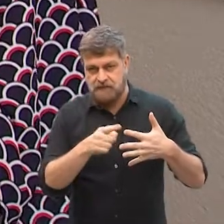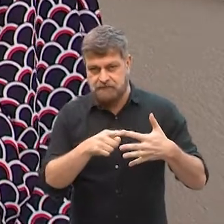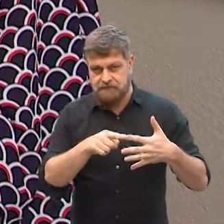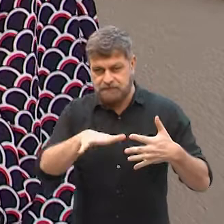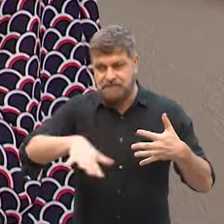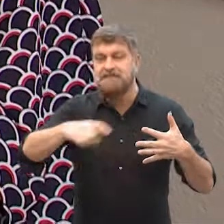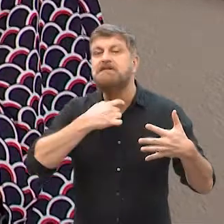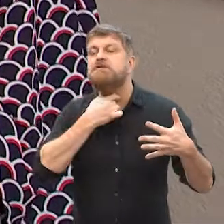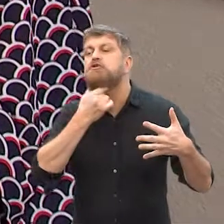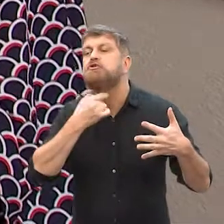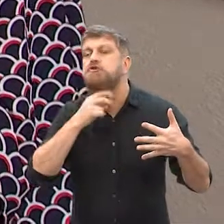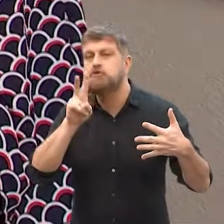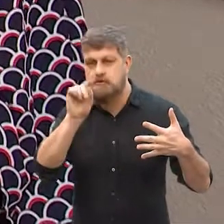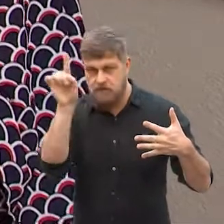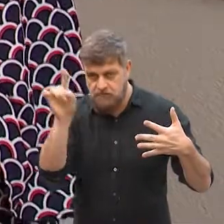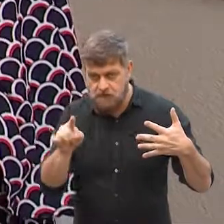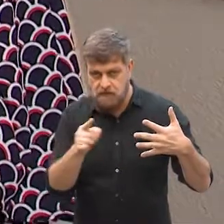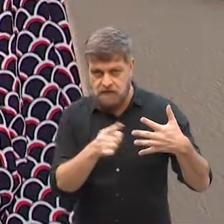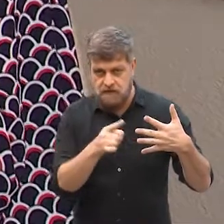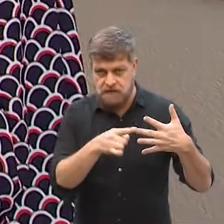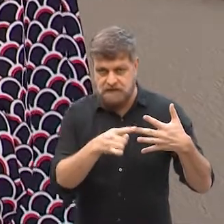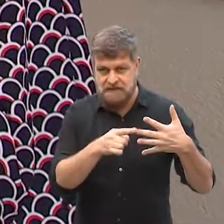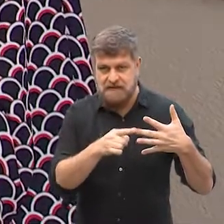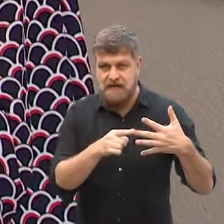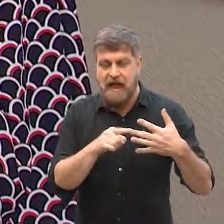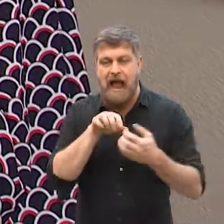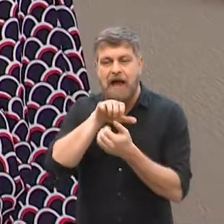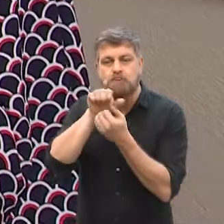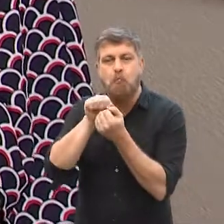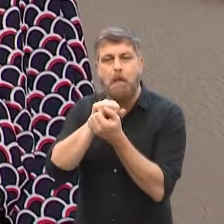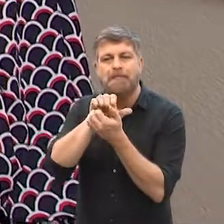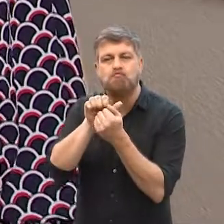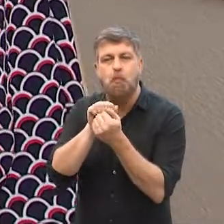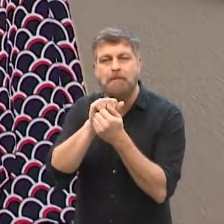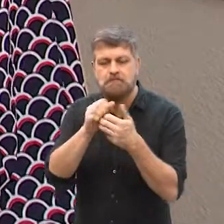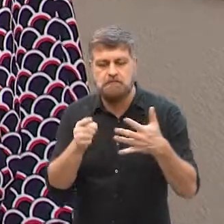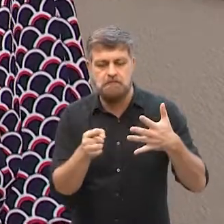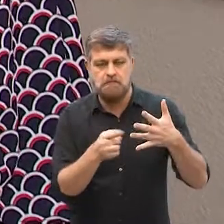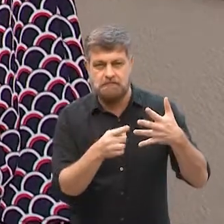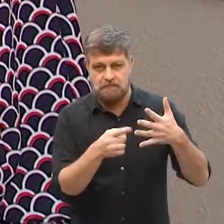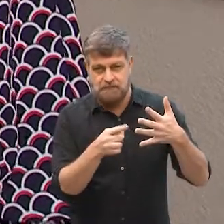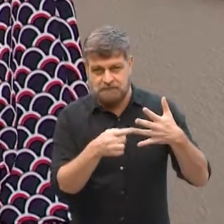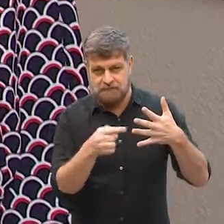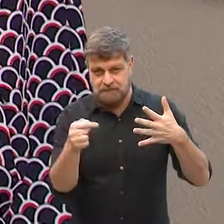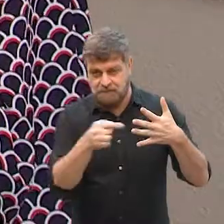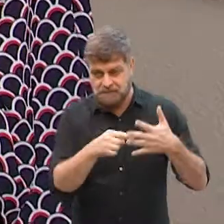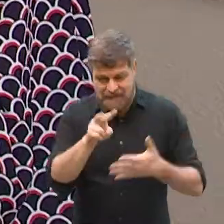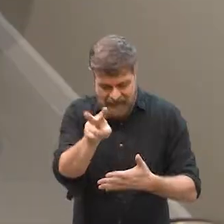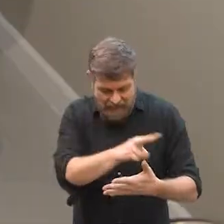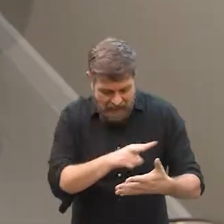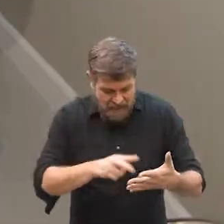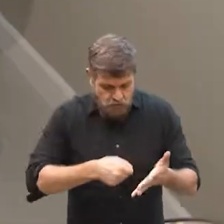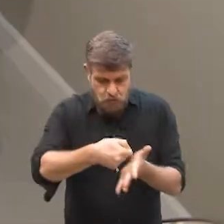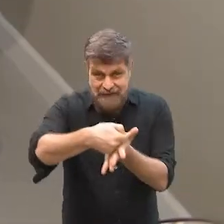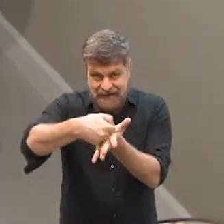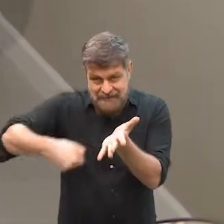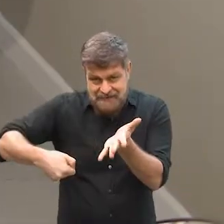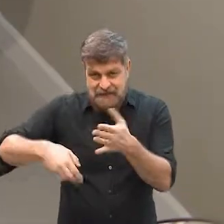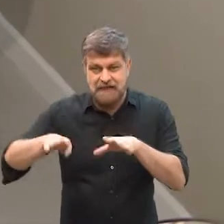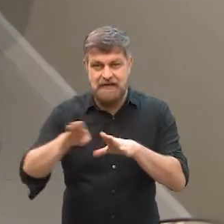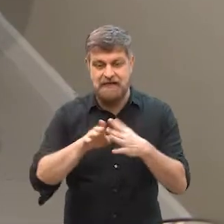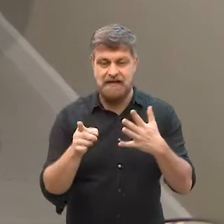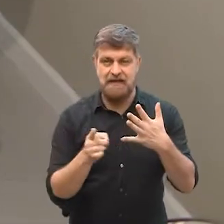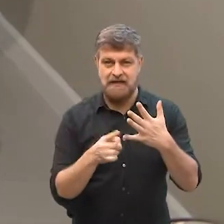de voz, que é super importante, a parte de motricidade oral, a parte de leitura escrita e a